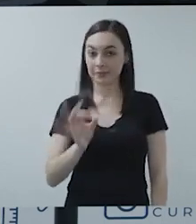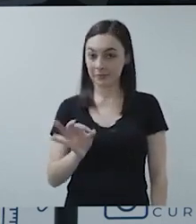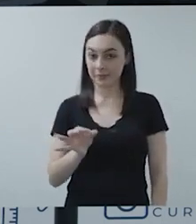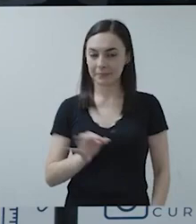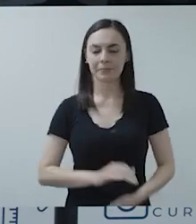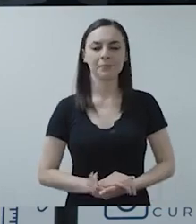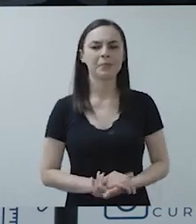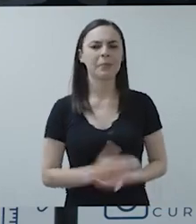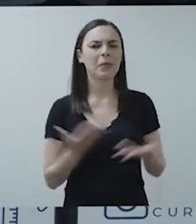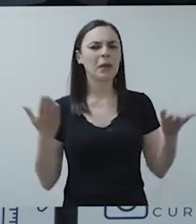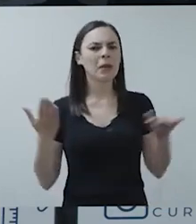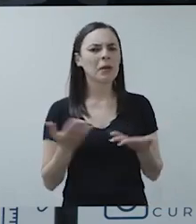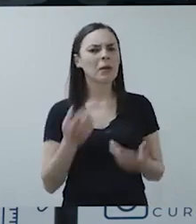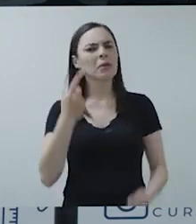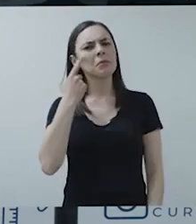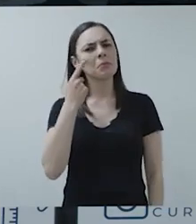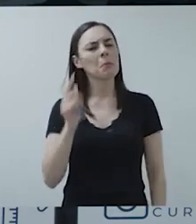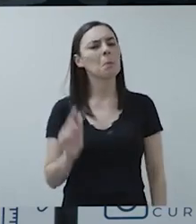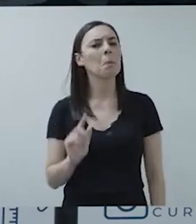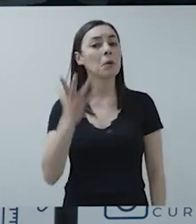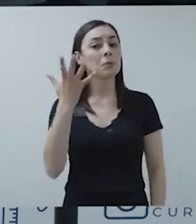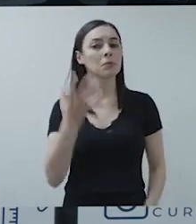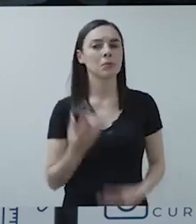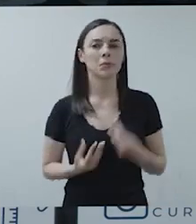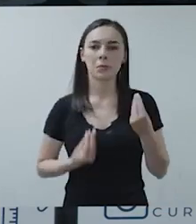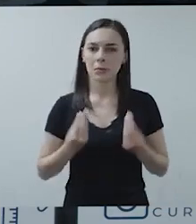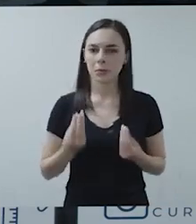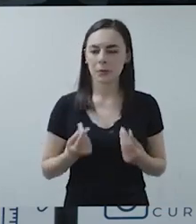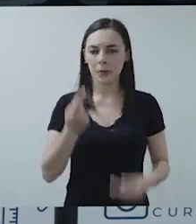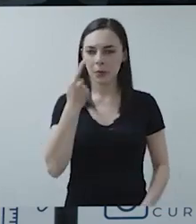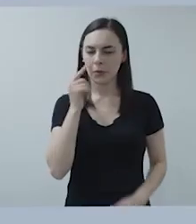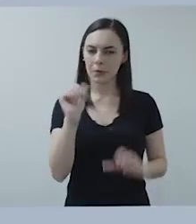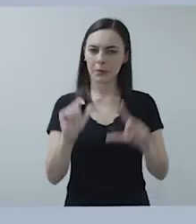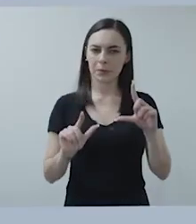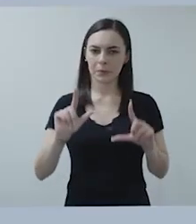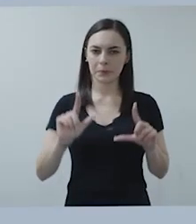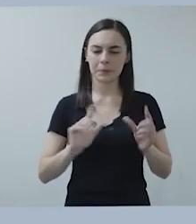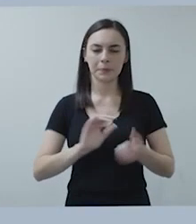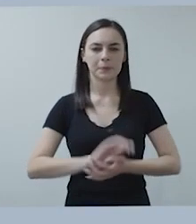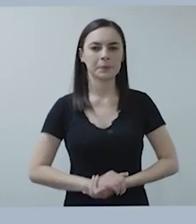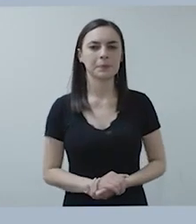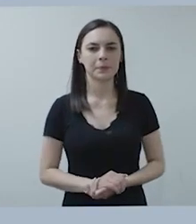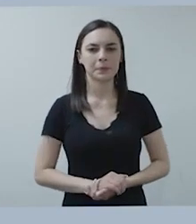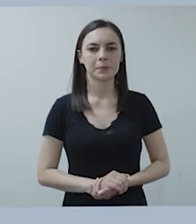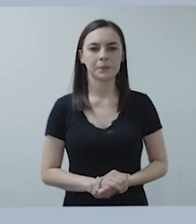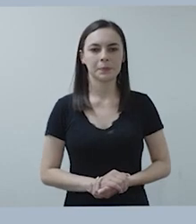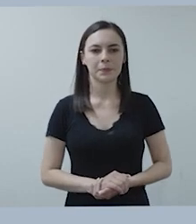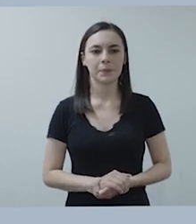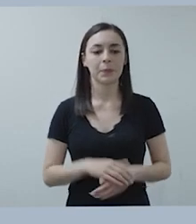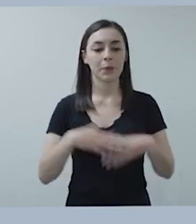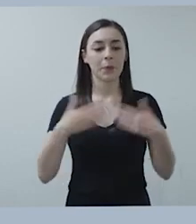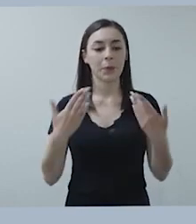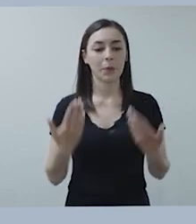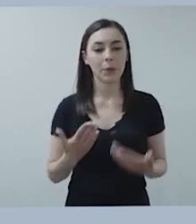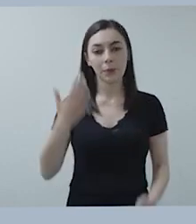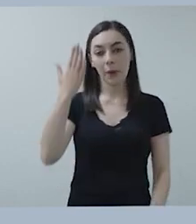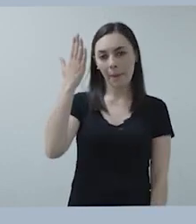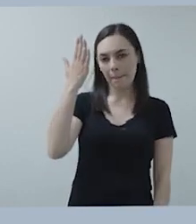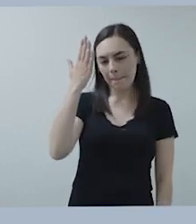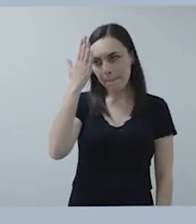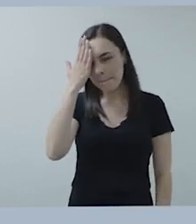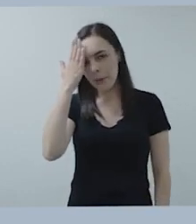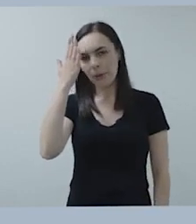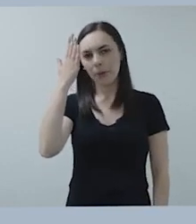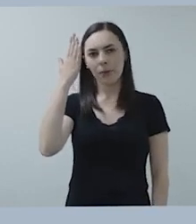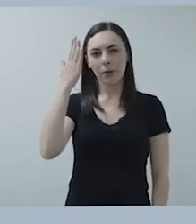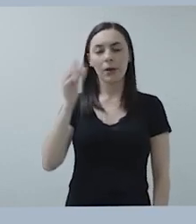Então vamos ver como que isso acontece. Acompanhe lá comigo na tela. Após uma batida,